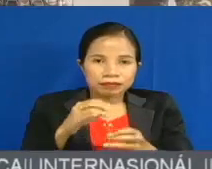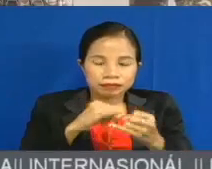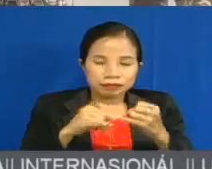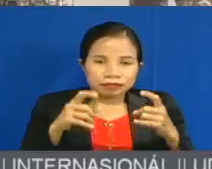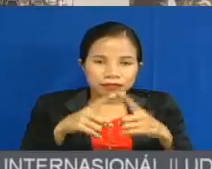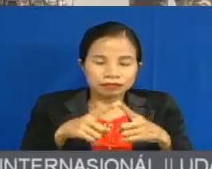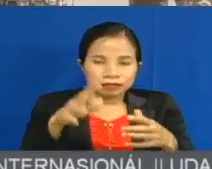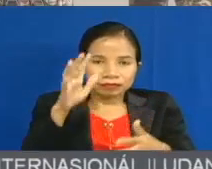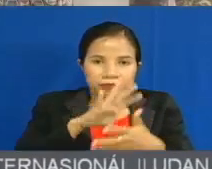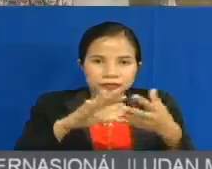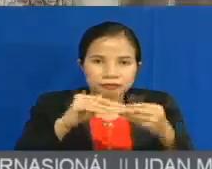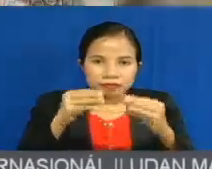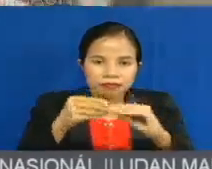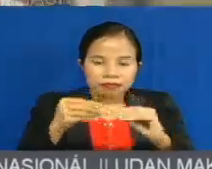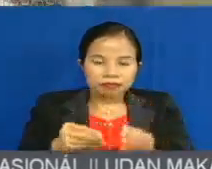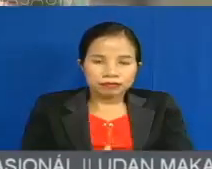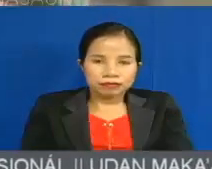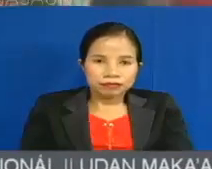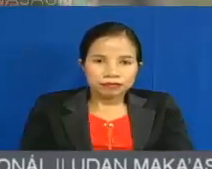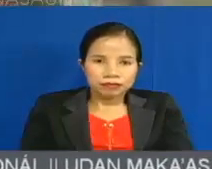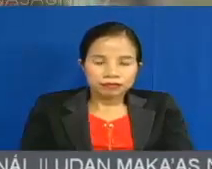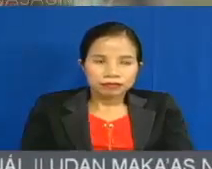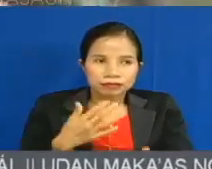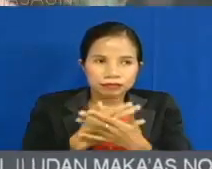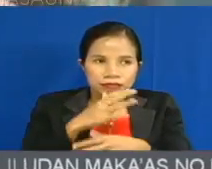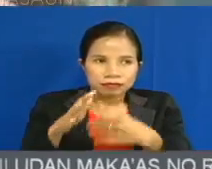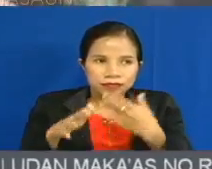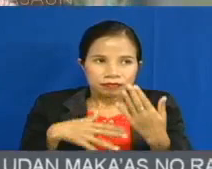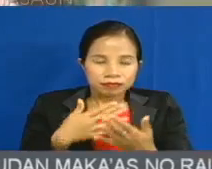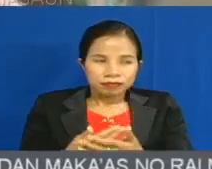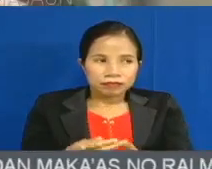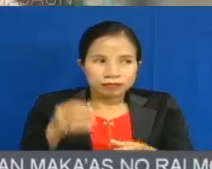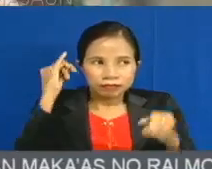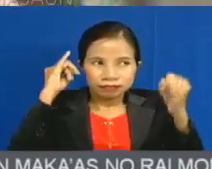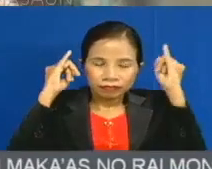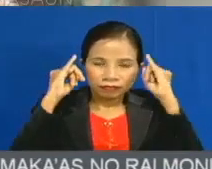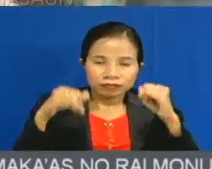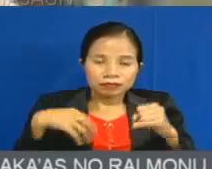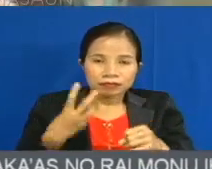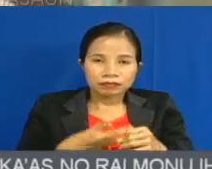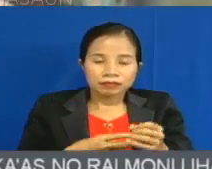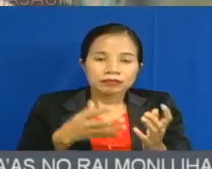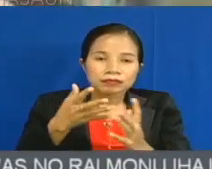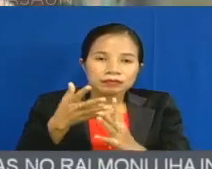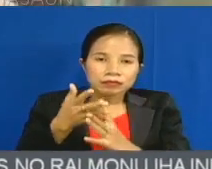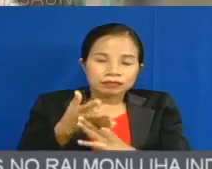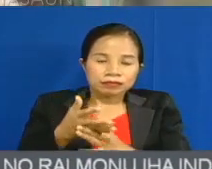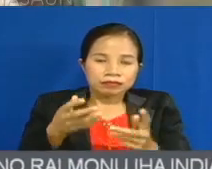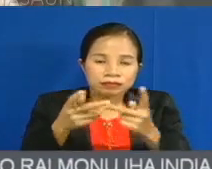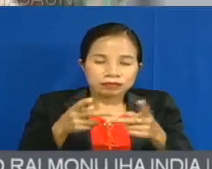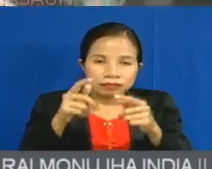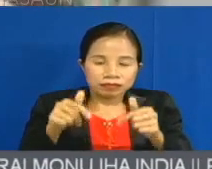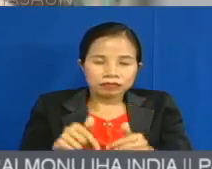Bahia, evento histórico refere. Dia 20 no telespectadores, tu ir informação de PEC, a mi acessa, Rusi Fatih e